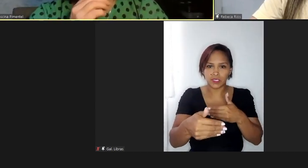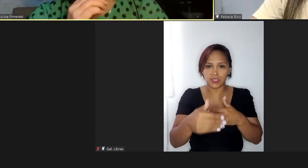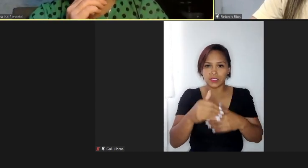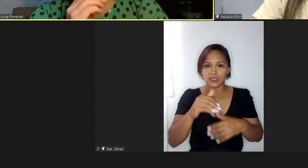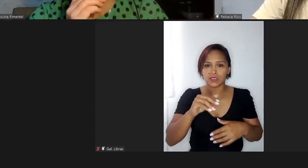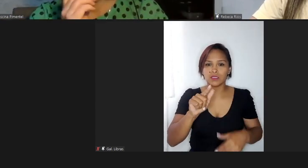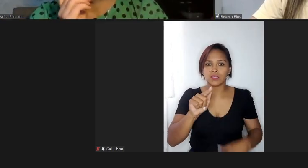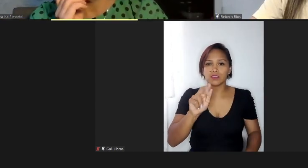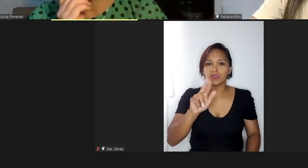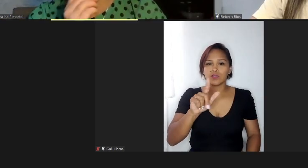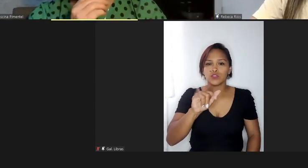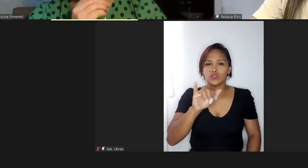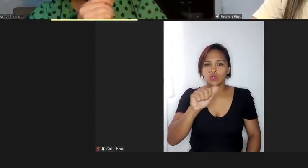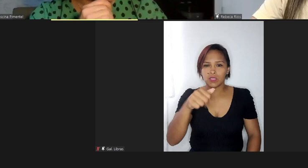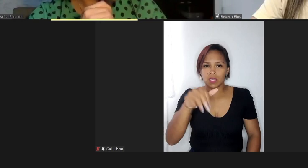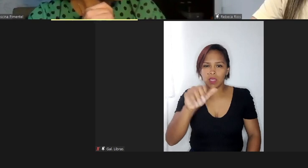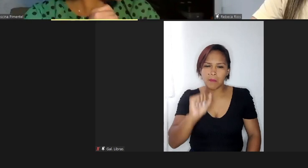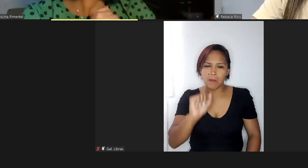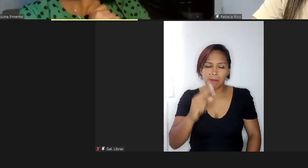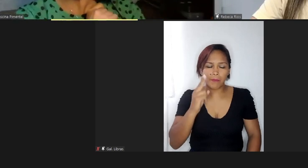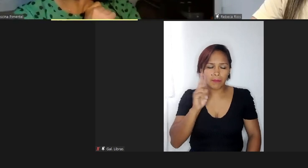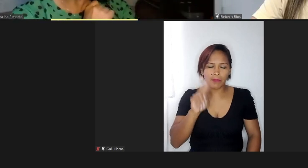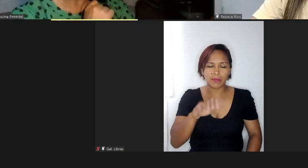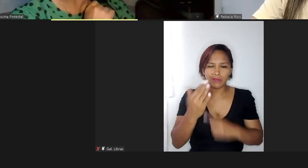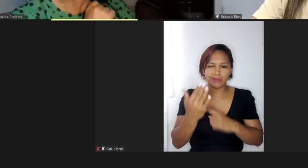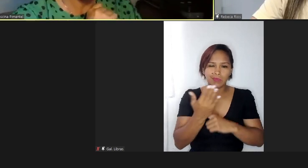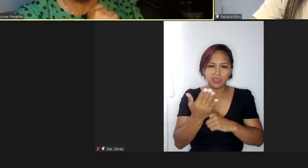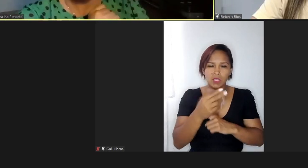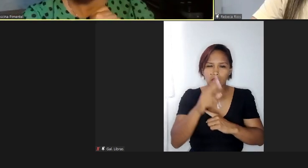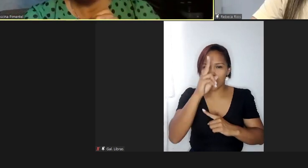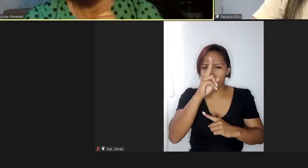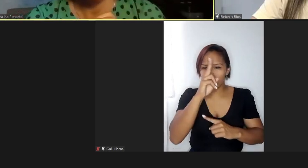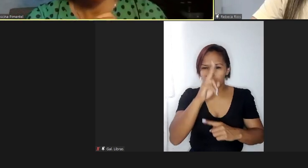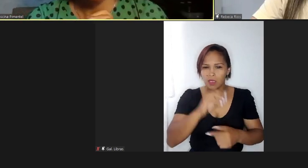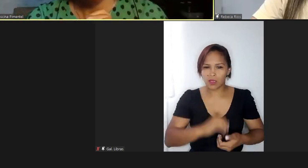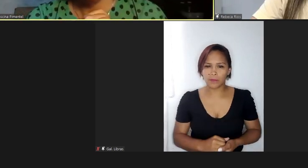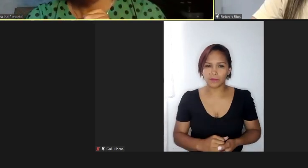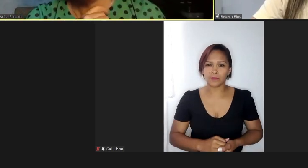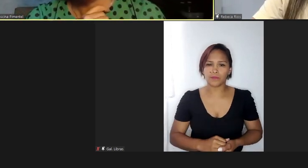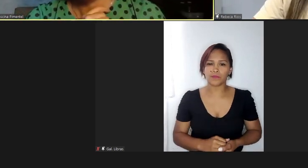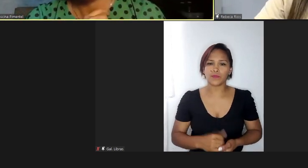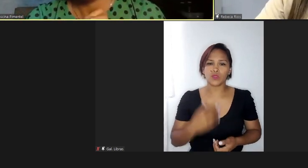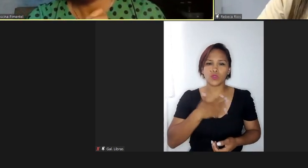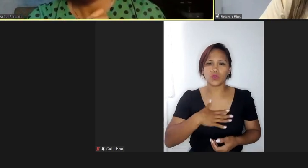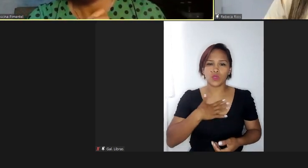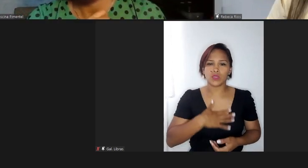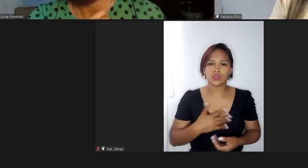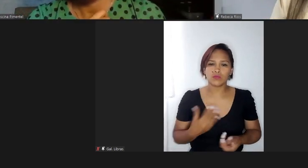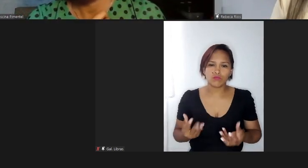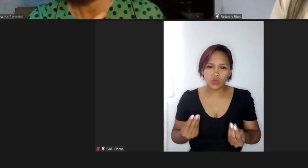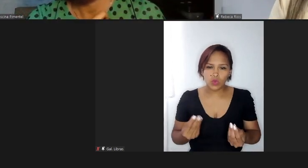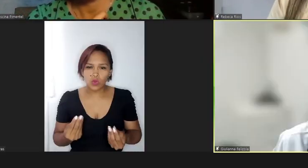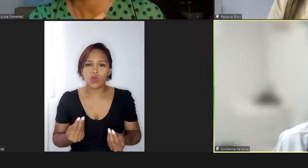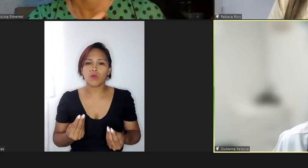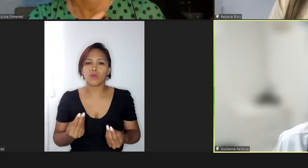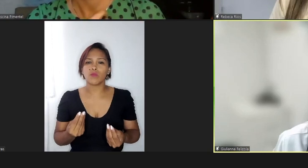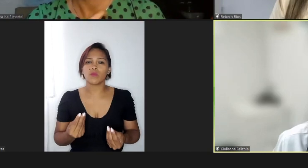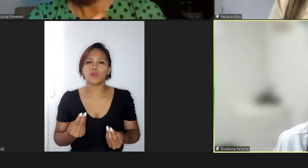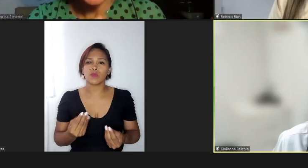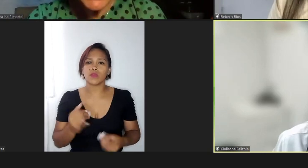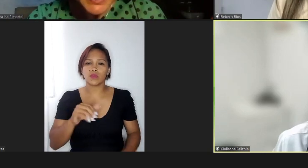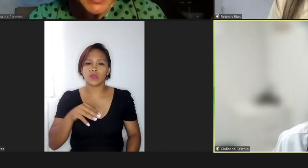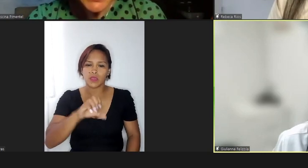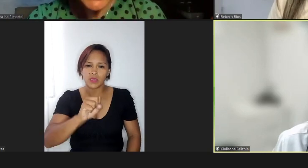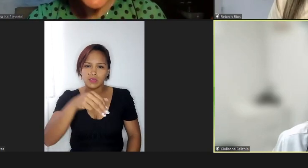aí, ela pode, ela pode me ajudar, se lembrar um livro, a gente gosta muito do, do livro do Yes, do,